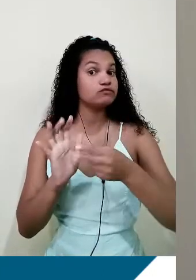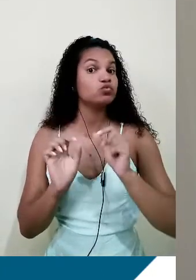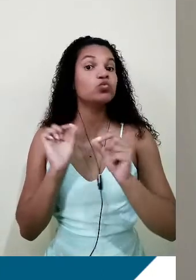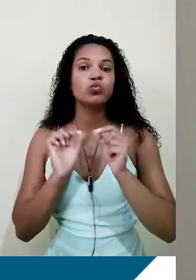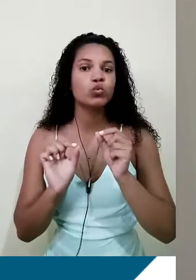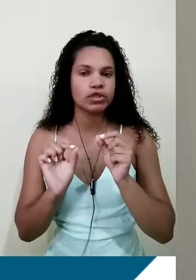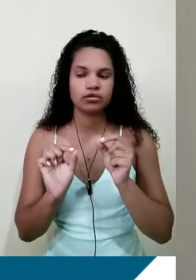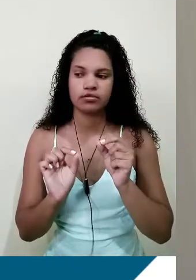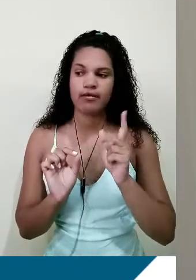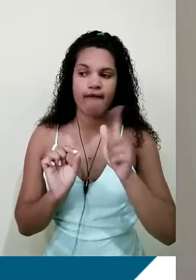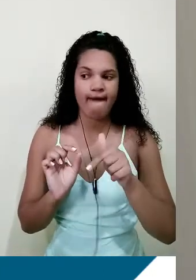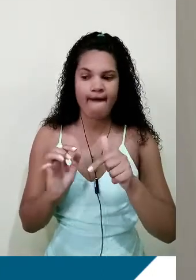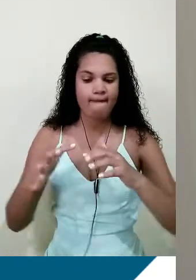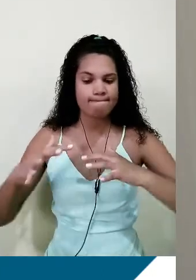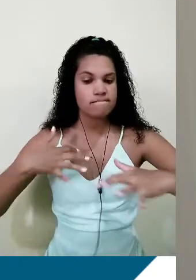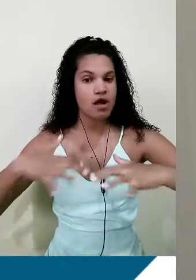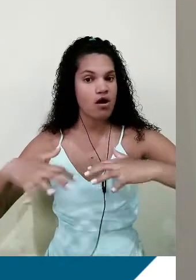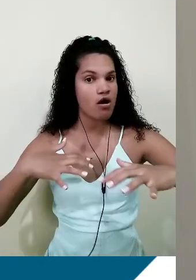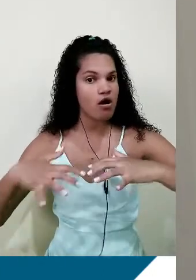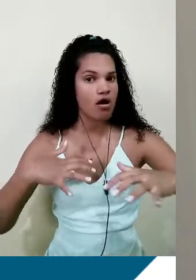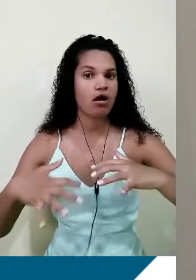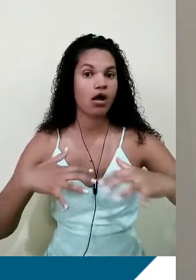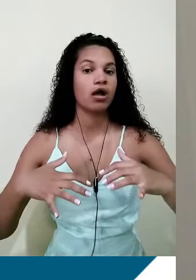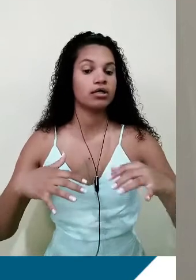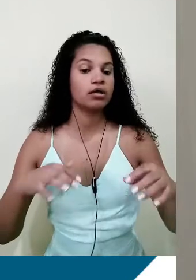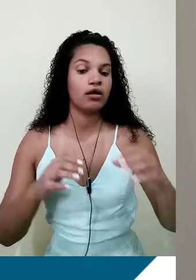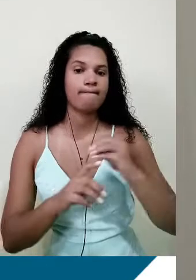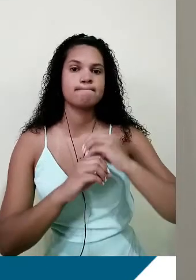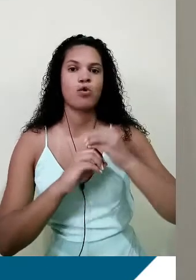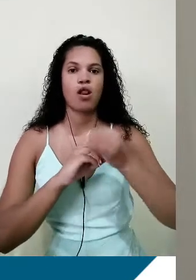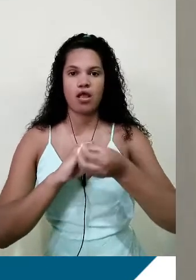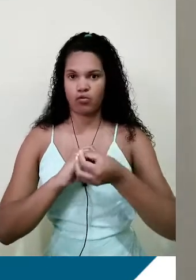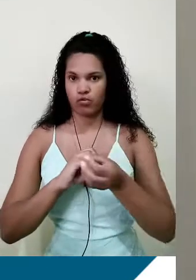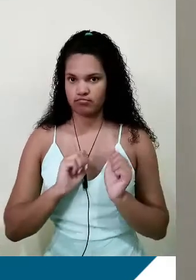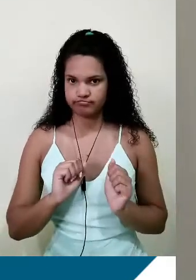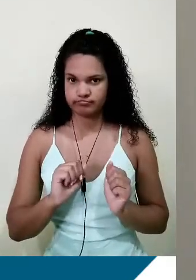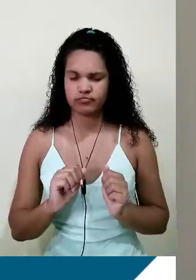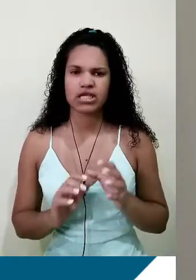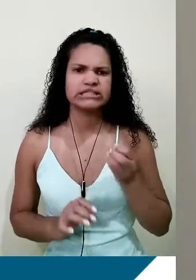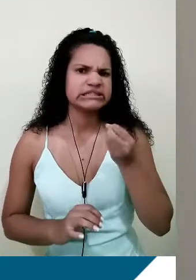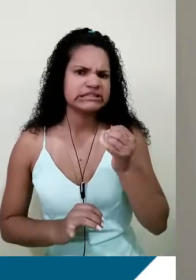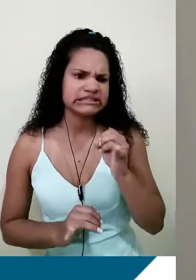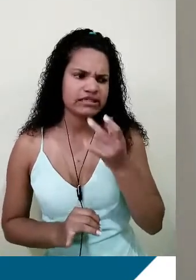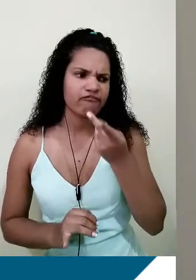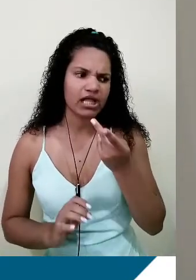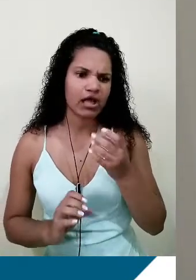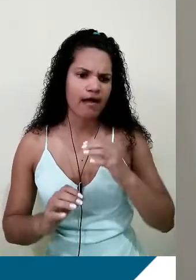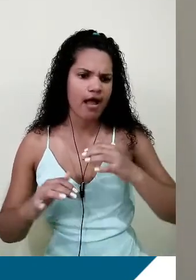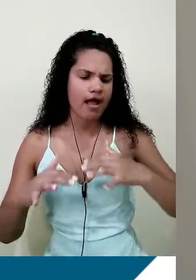a agitação média das moléculas. Daí, quando eu falo de agitação média